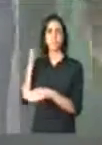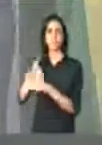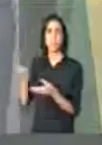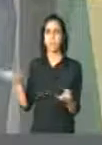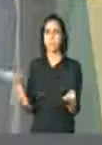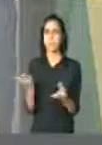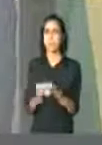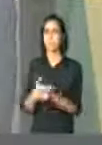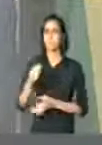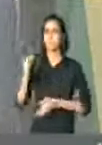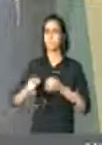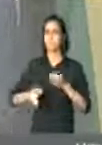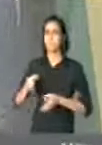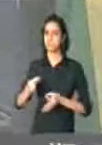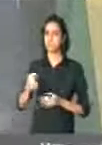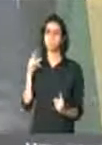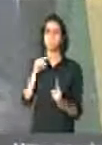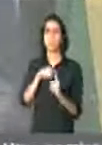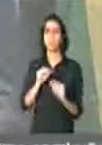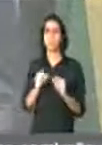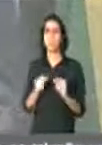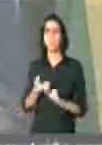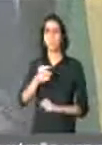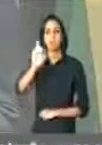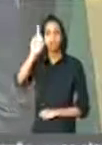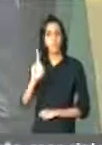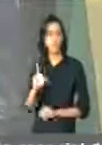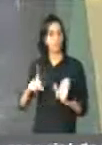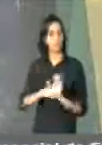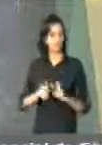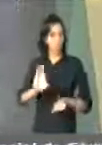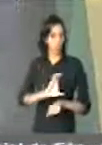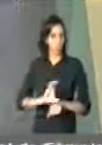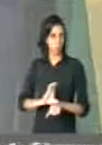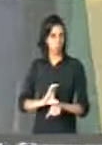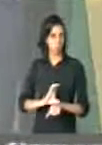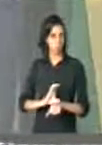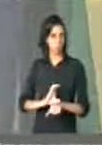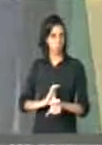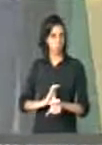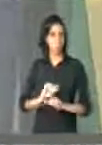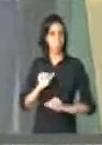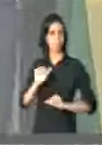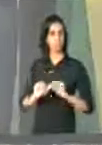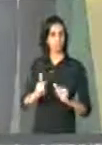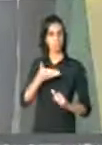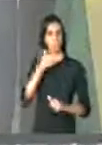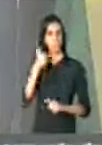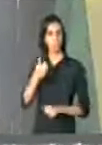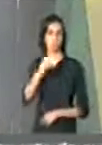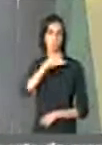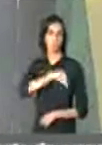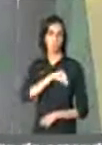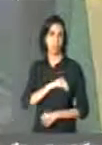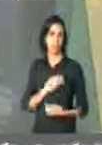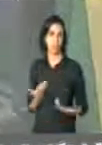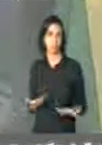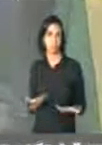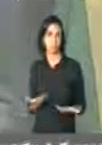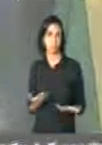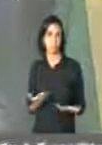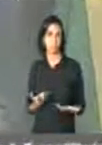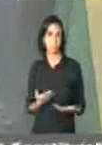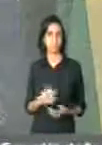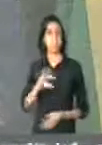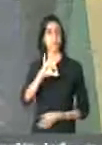Justiça buscando um direito constitucional que é do seu reajuste anual. A Polícia Militar e o Corpo de